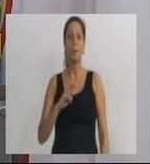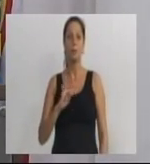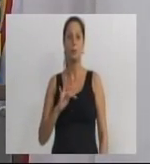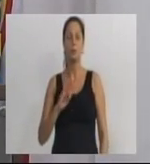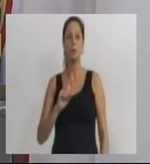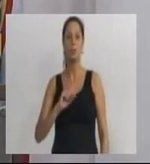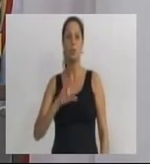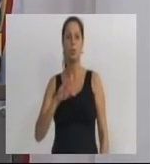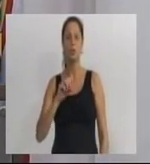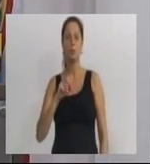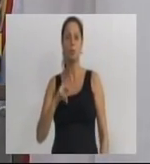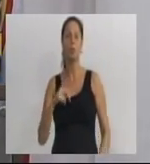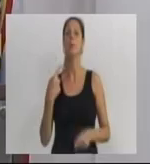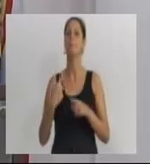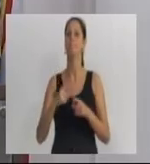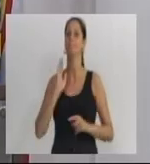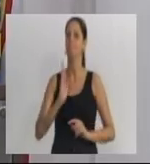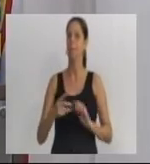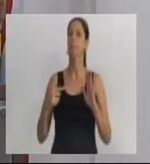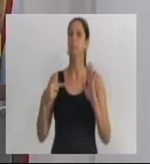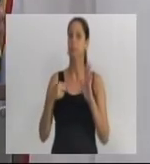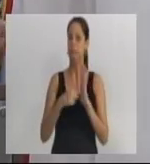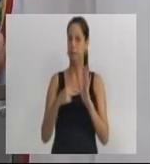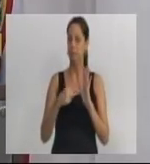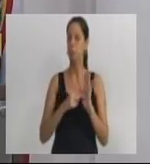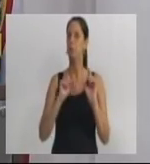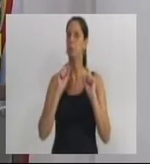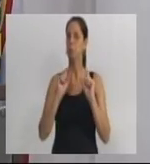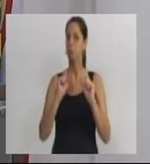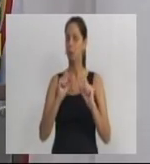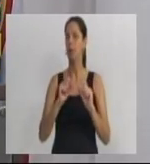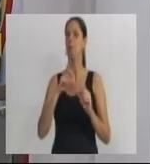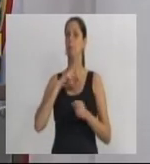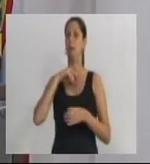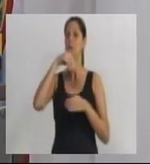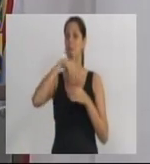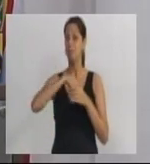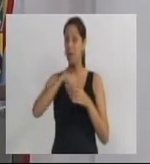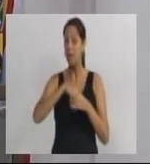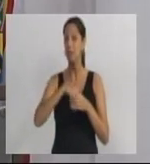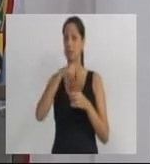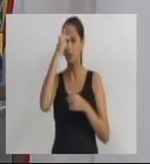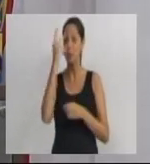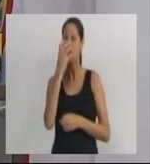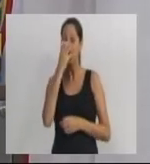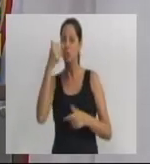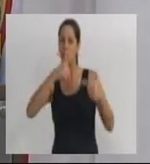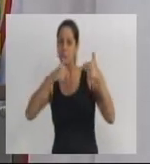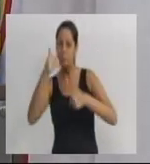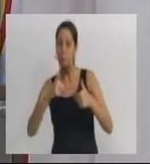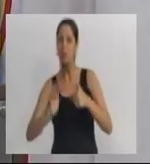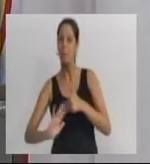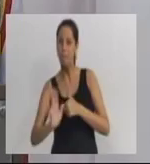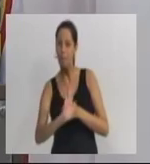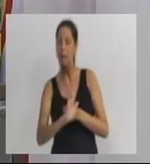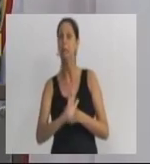há denúncias aí de pessoas que têm pet shop, viram uma febre isso, e acabam maltratando os